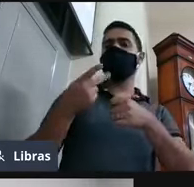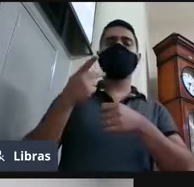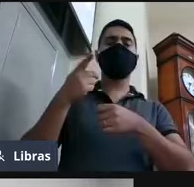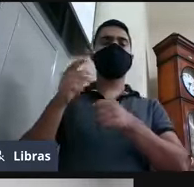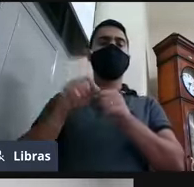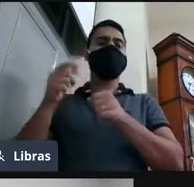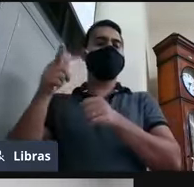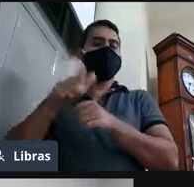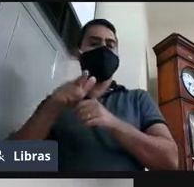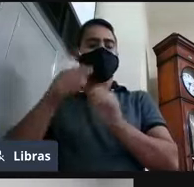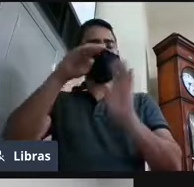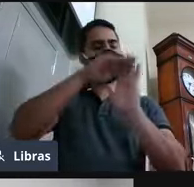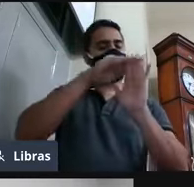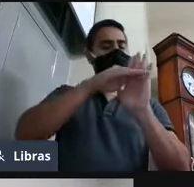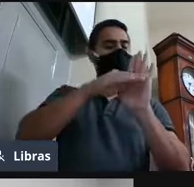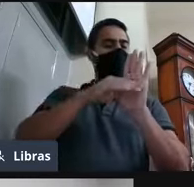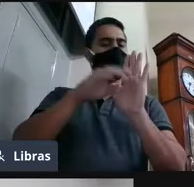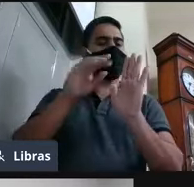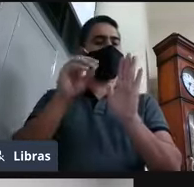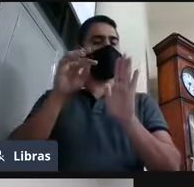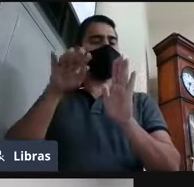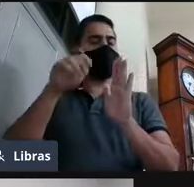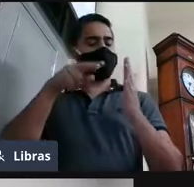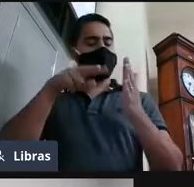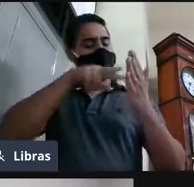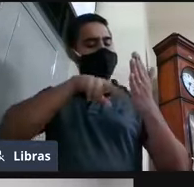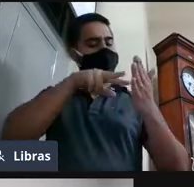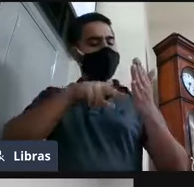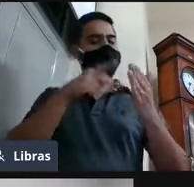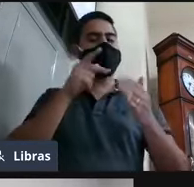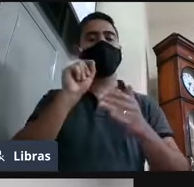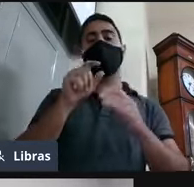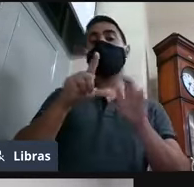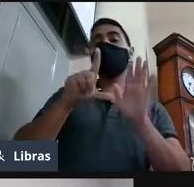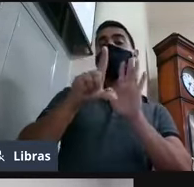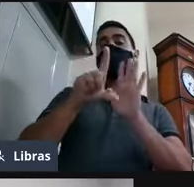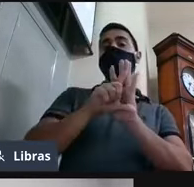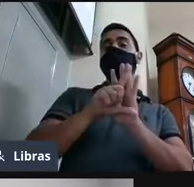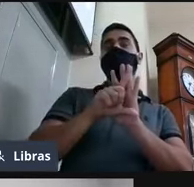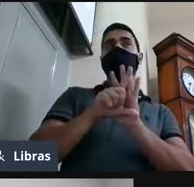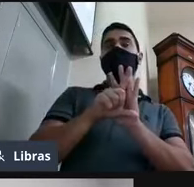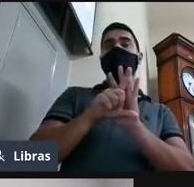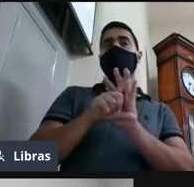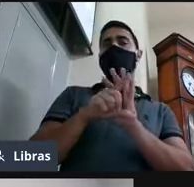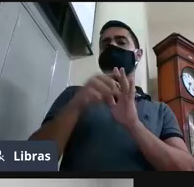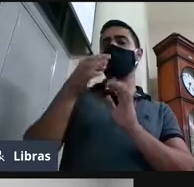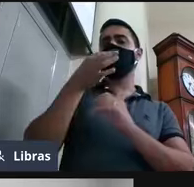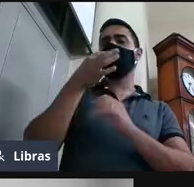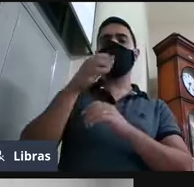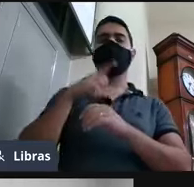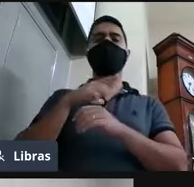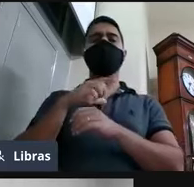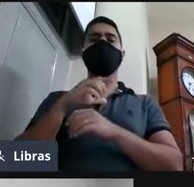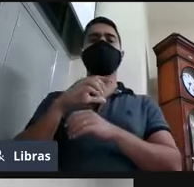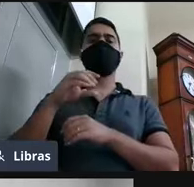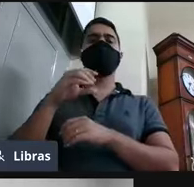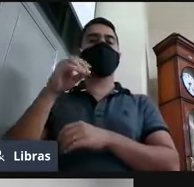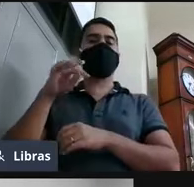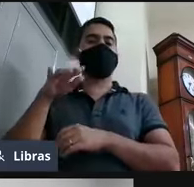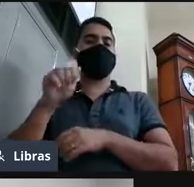análise técnica das contas examinadas, considerando que, nos termos da legislação em vigor, o parecer prévio do Tribunal de Contas